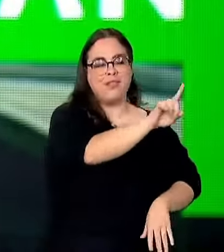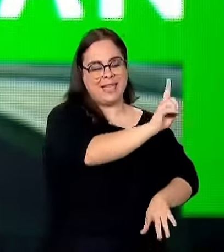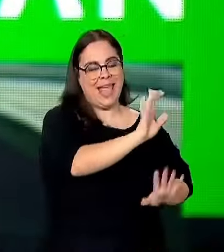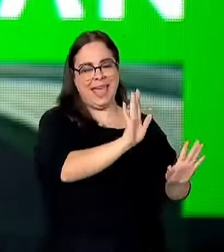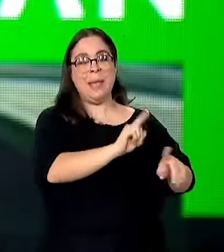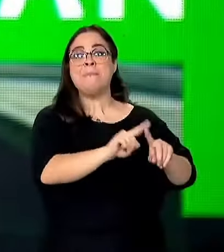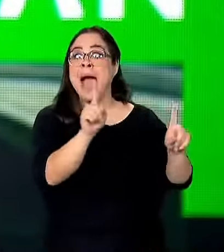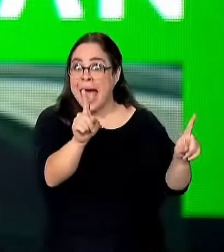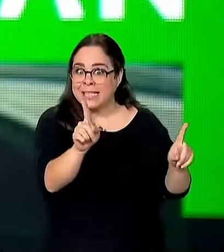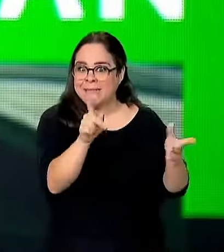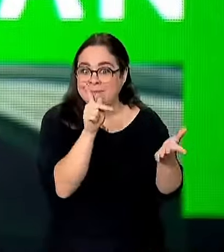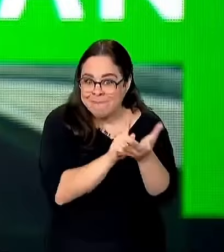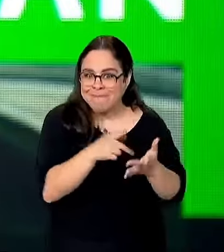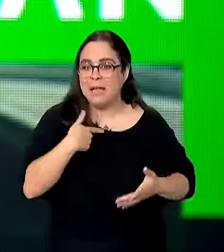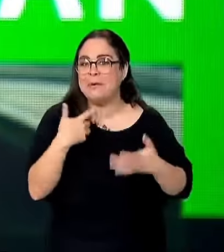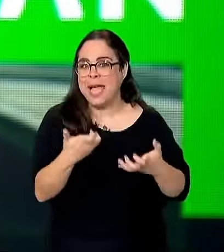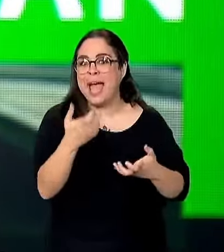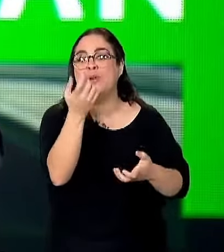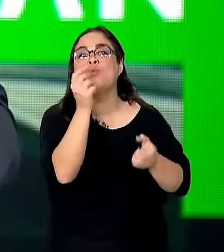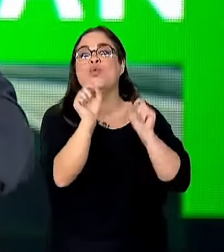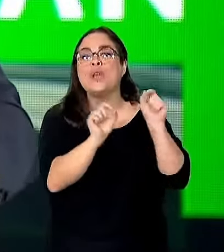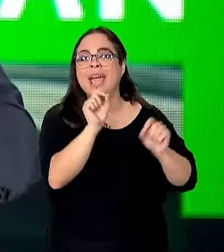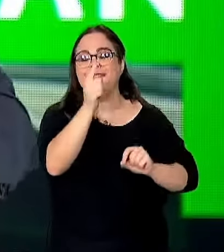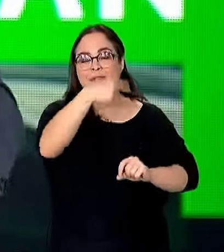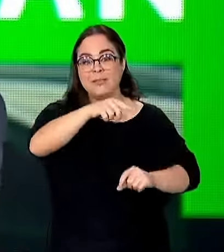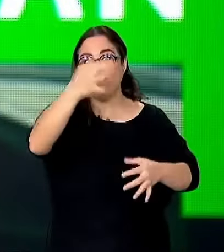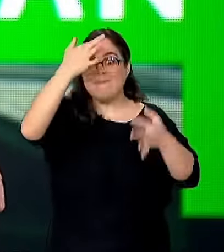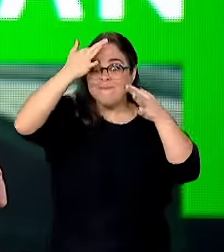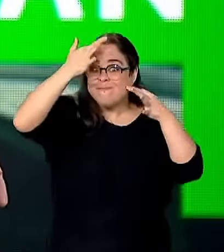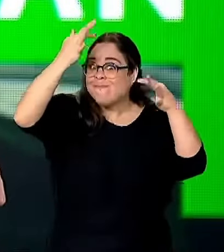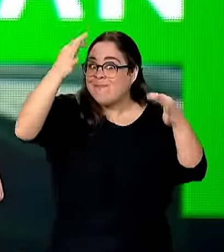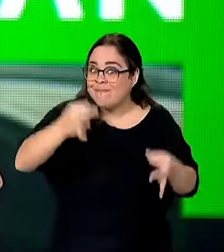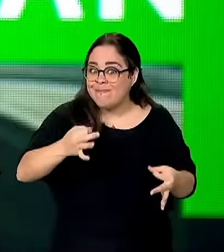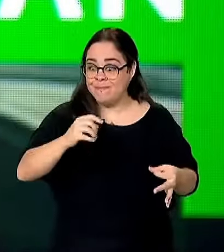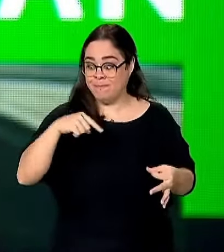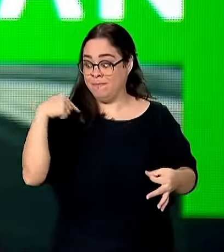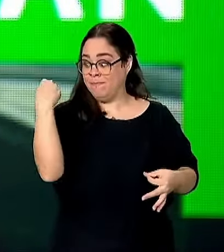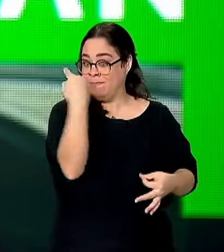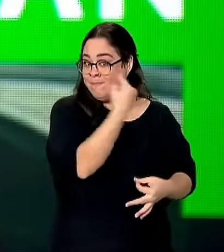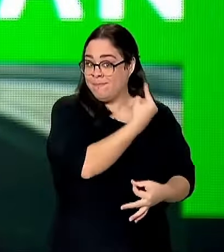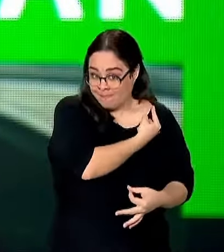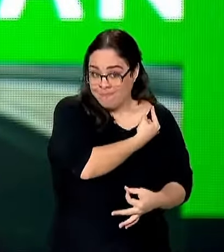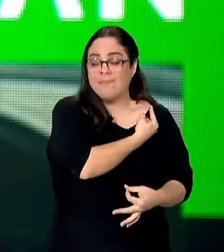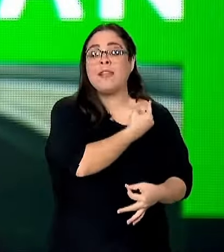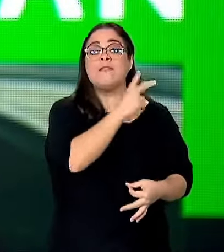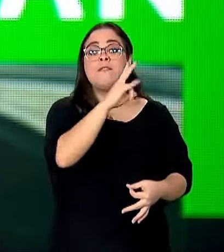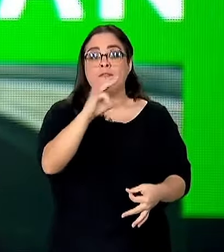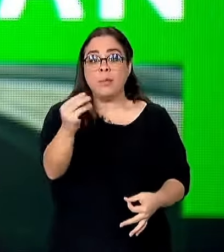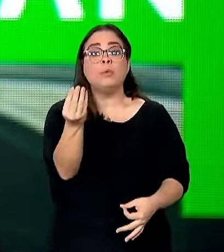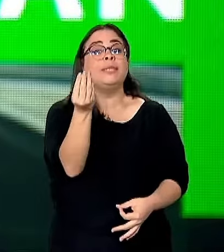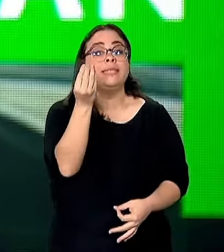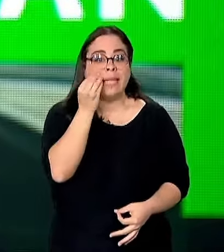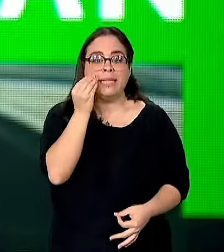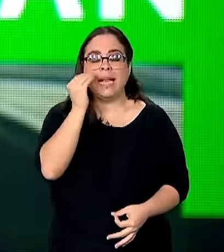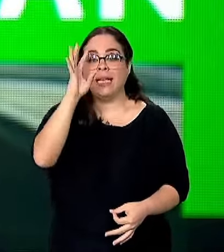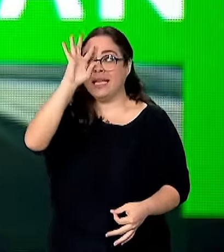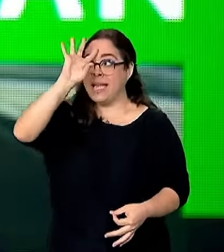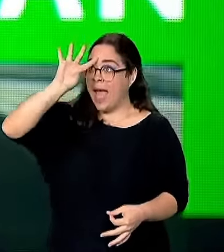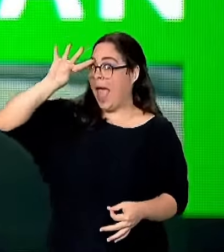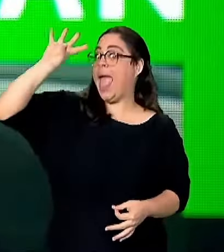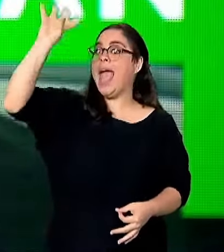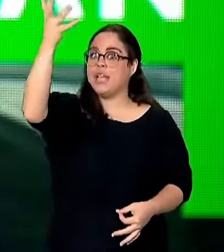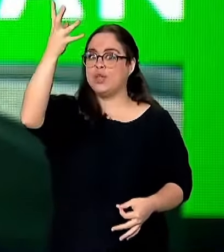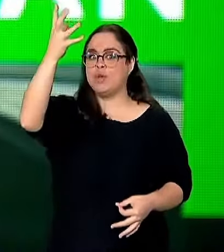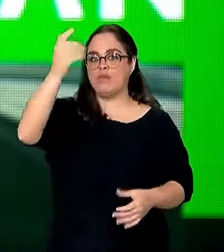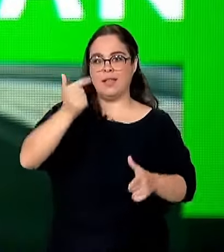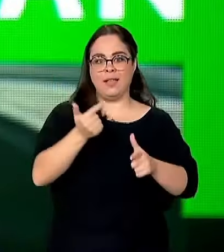eu queria era que vocês levassem em conta, nós vamos tentar resolver um